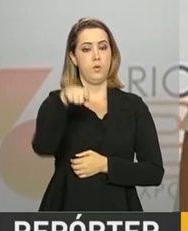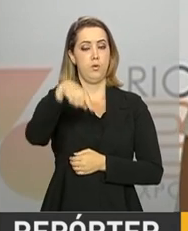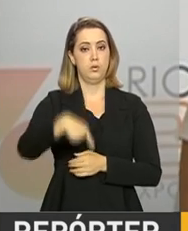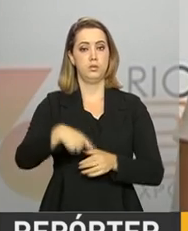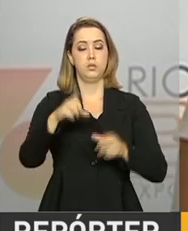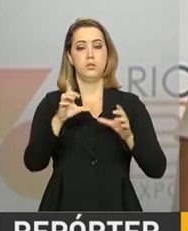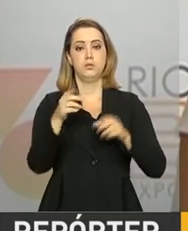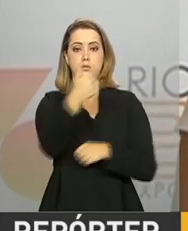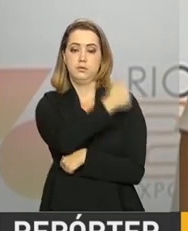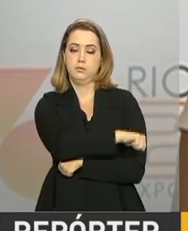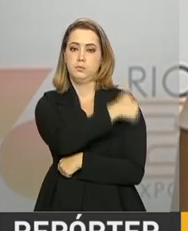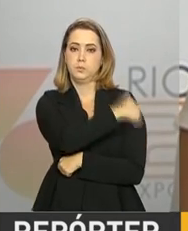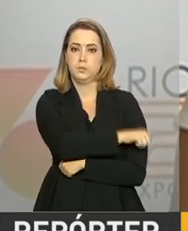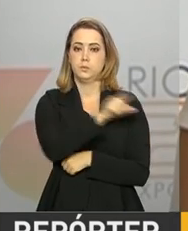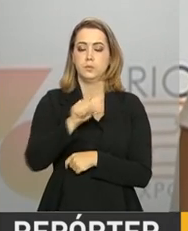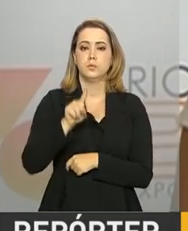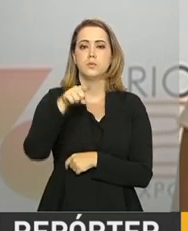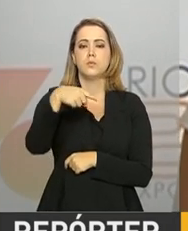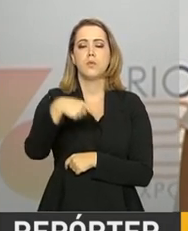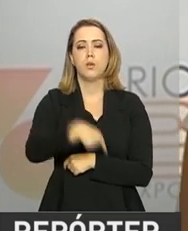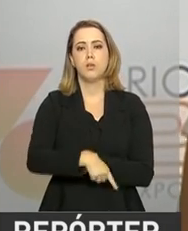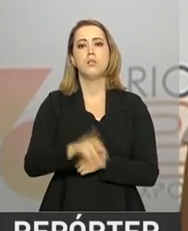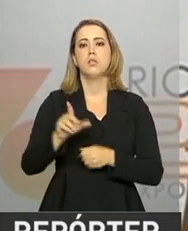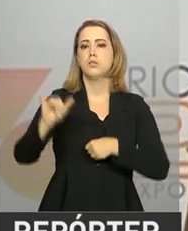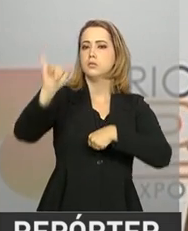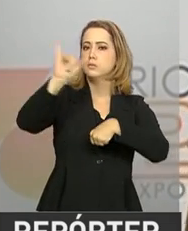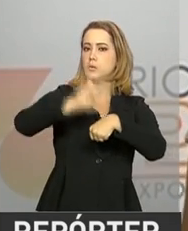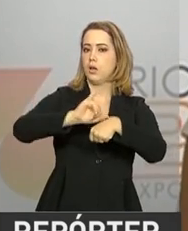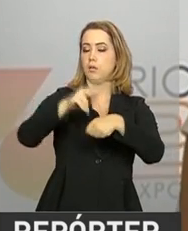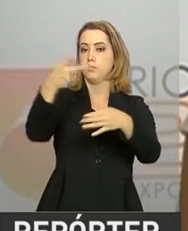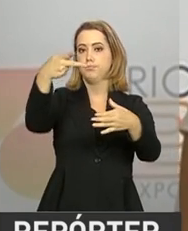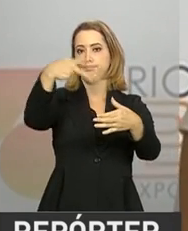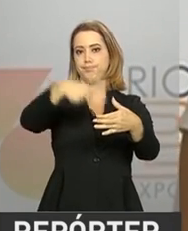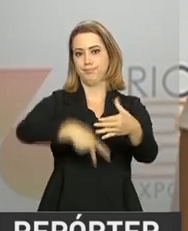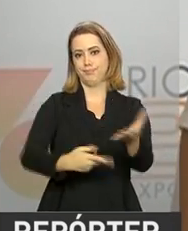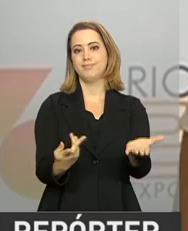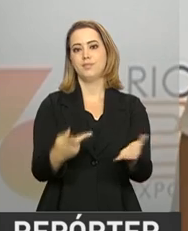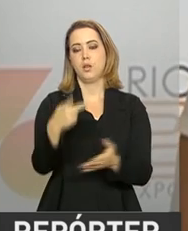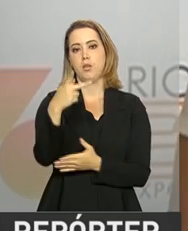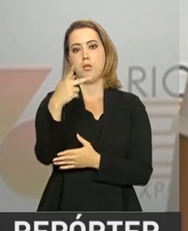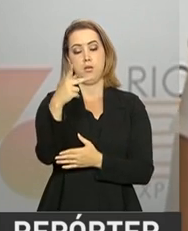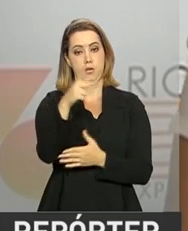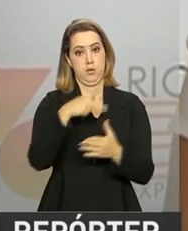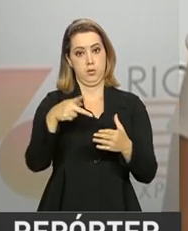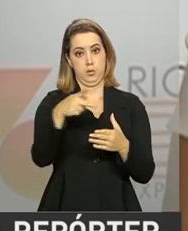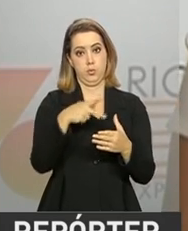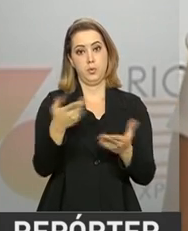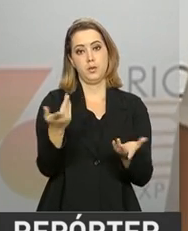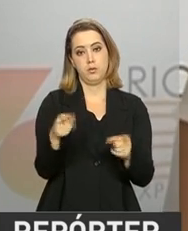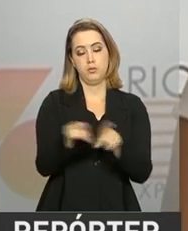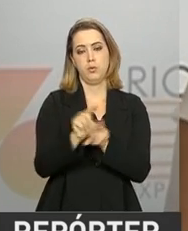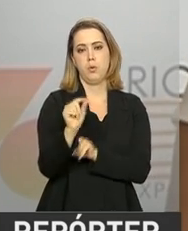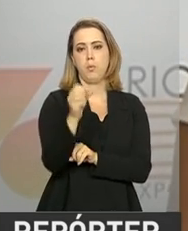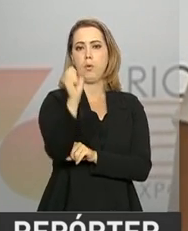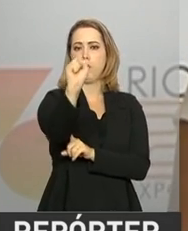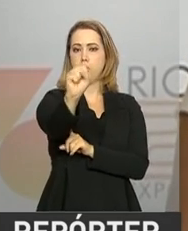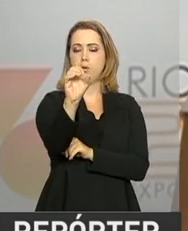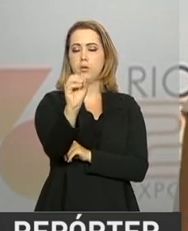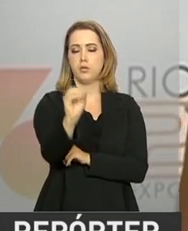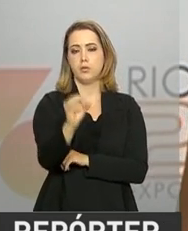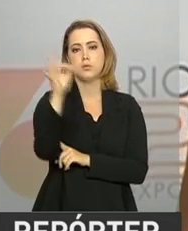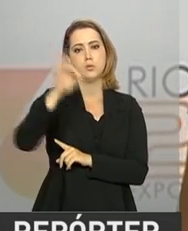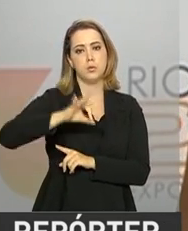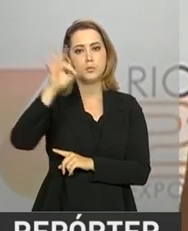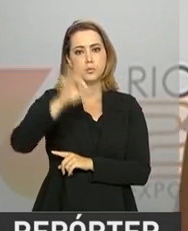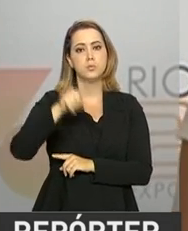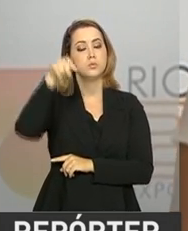aqui no Rio de Janeiro, considerado a capital do petróleo. Isso porque 80% do petróleo produzido no país